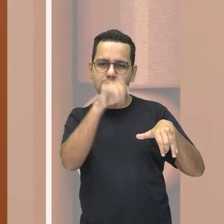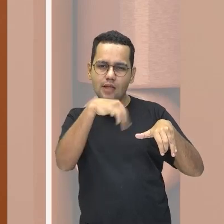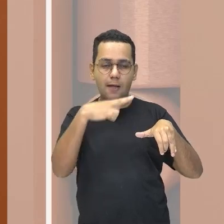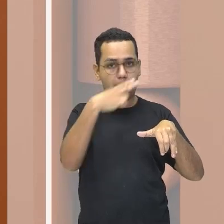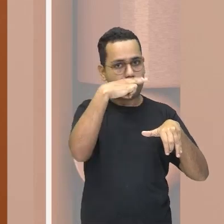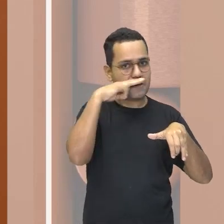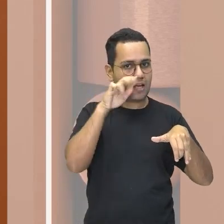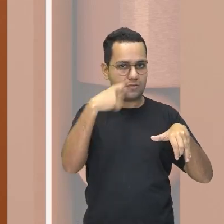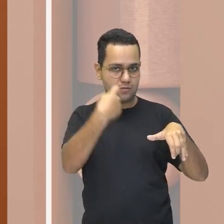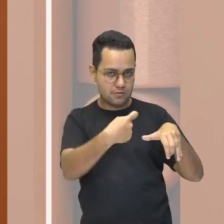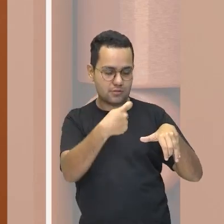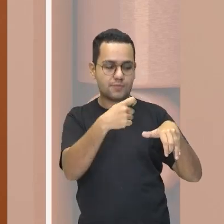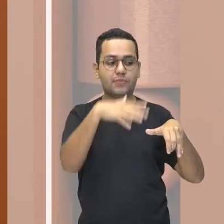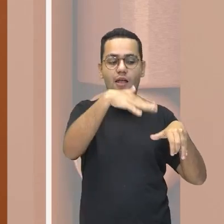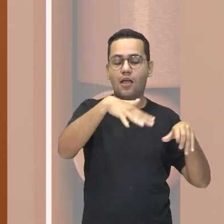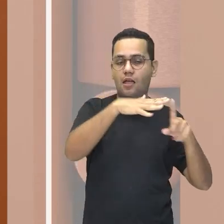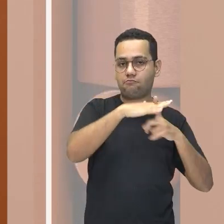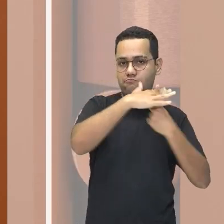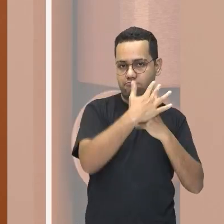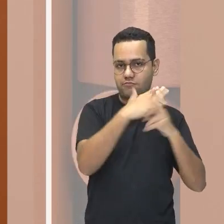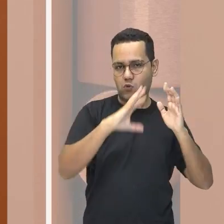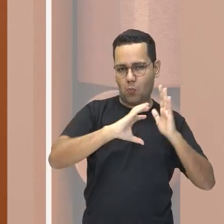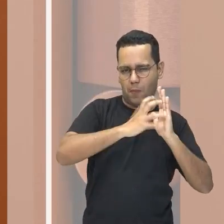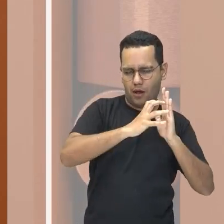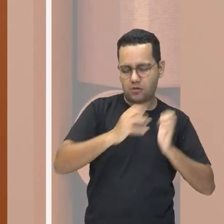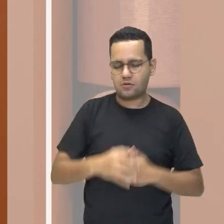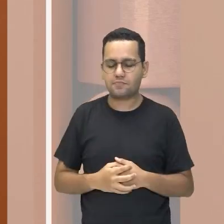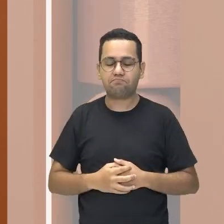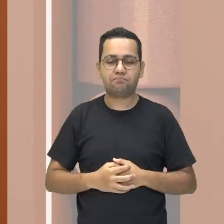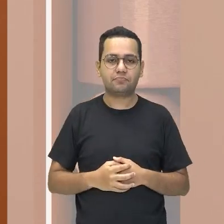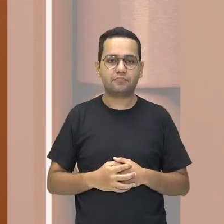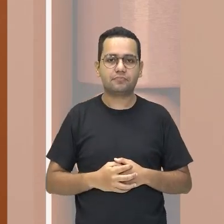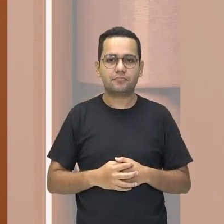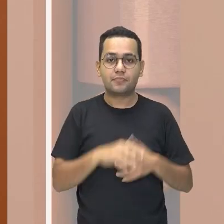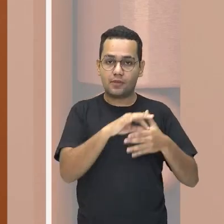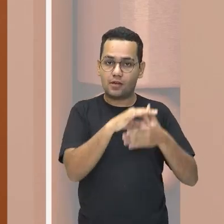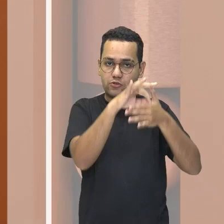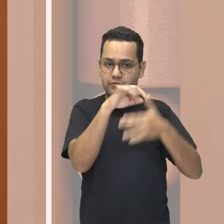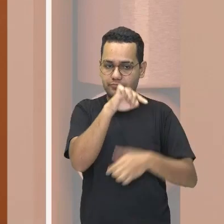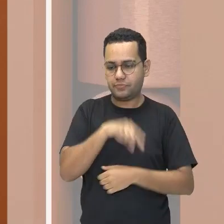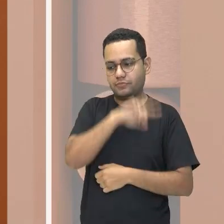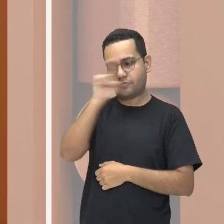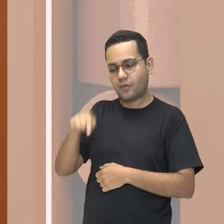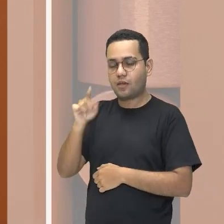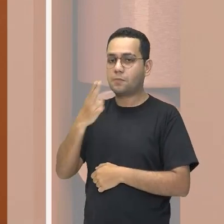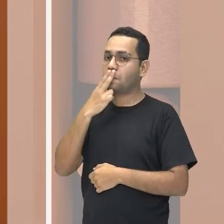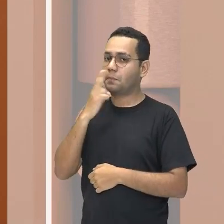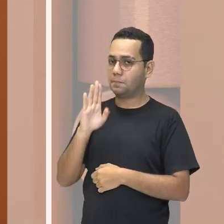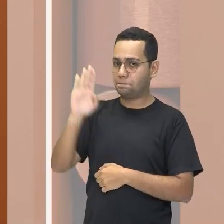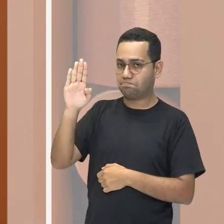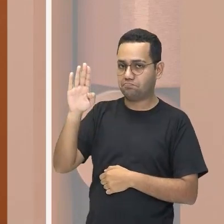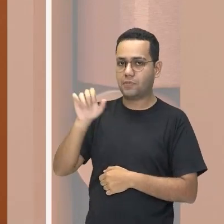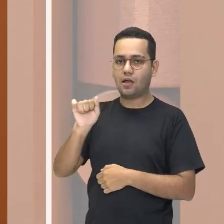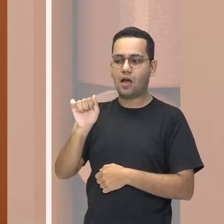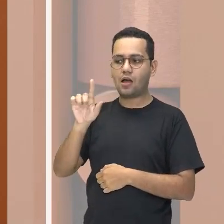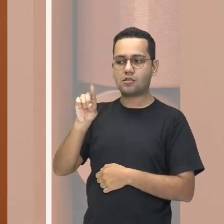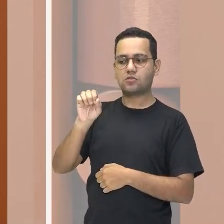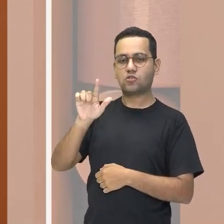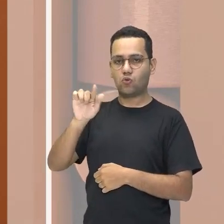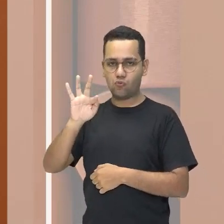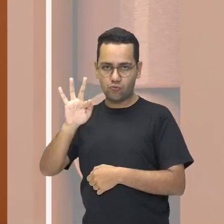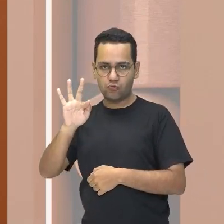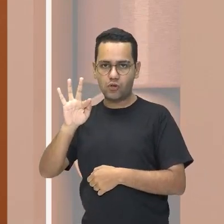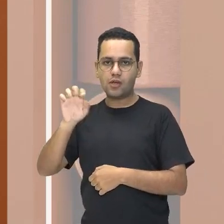Comunista da União Soviética e chefe do governo soviético, e de outro, o Adolf Hitler, ou melhor, um representante ali do governo